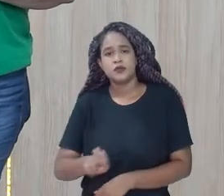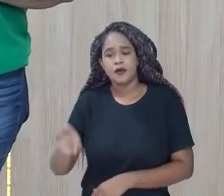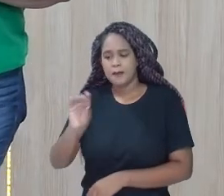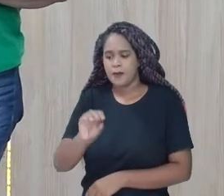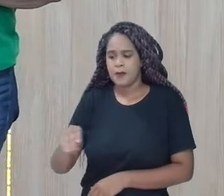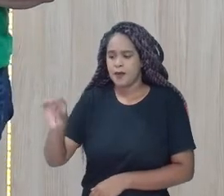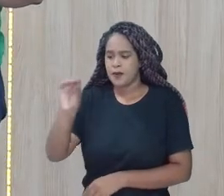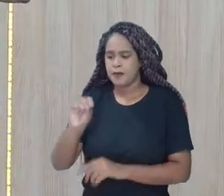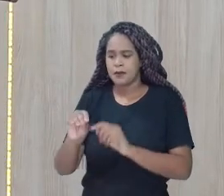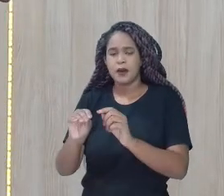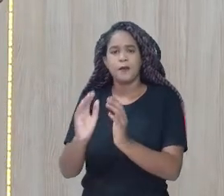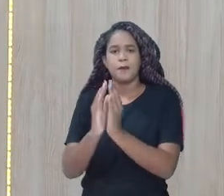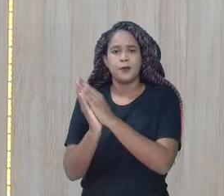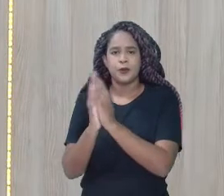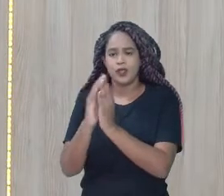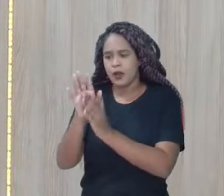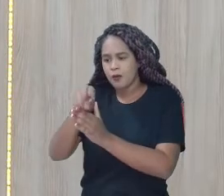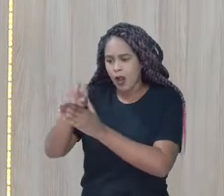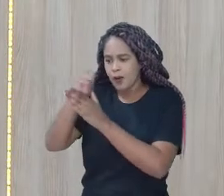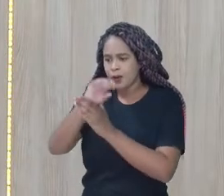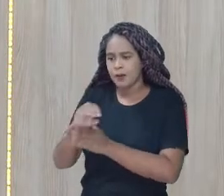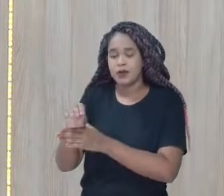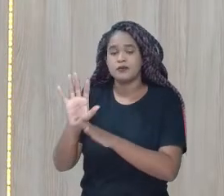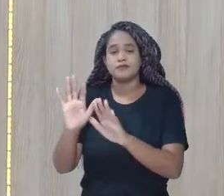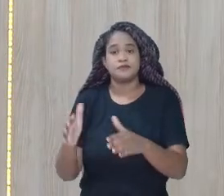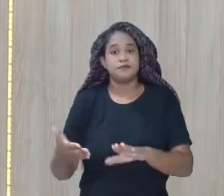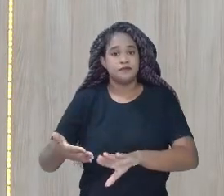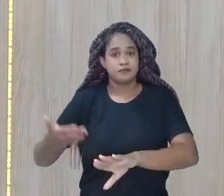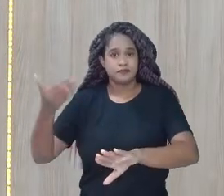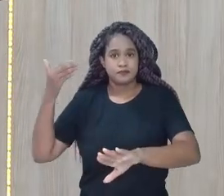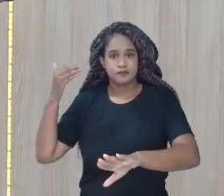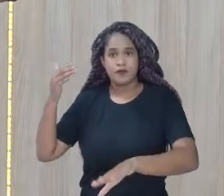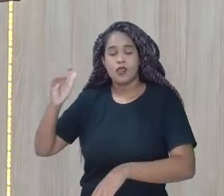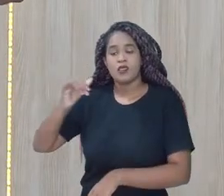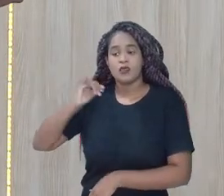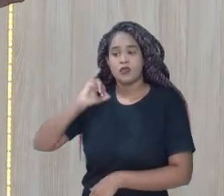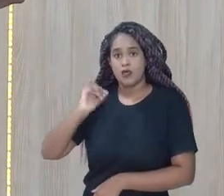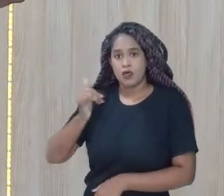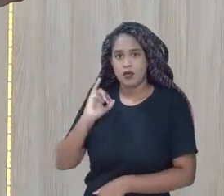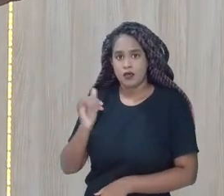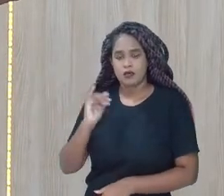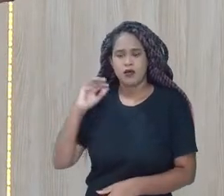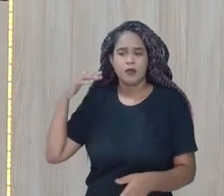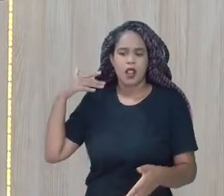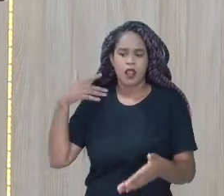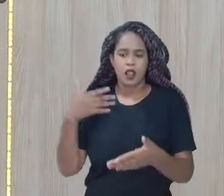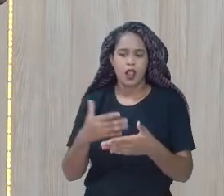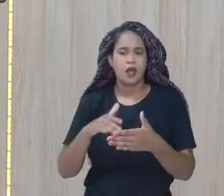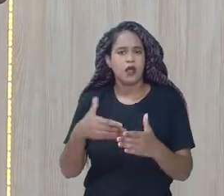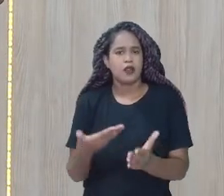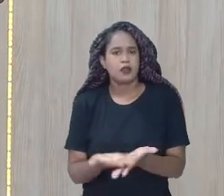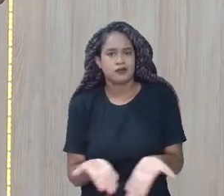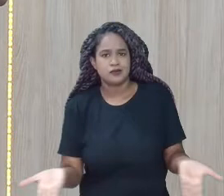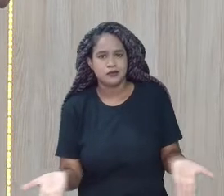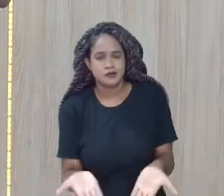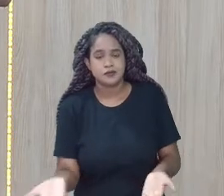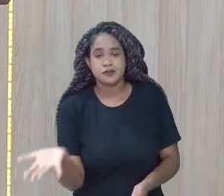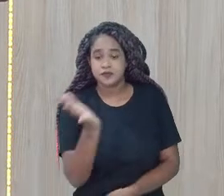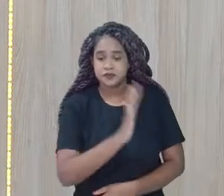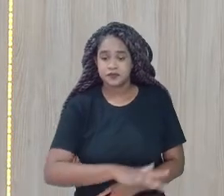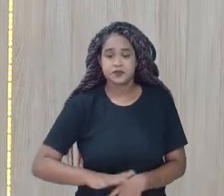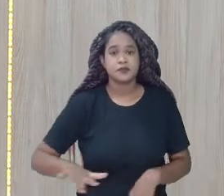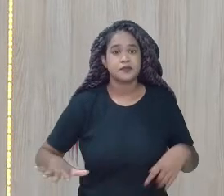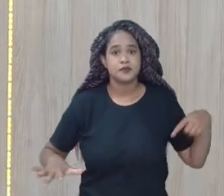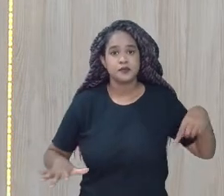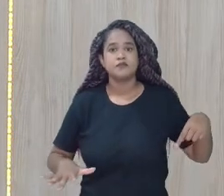narrativas, antigamente e até hoje, as crianças, né, nos anos iniciais na educação